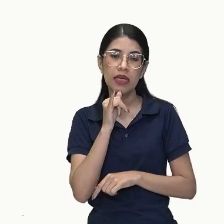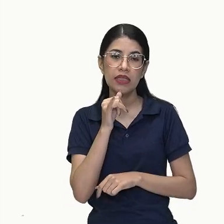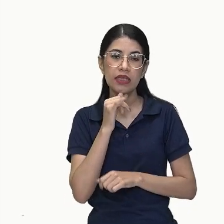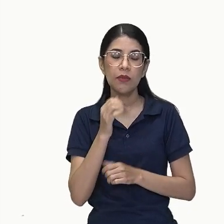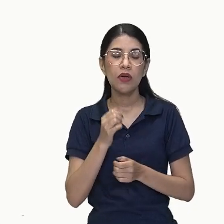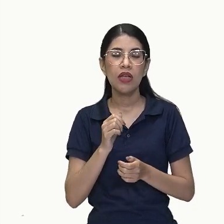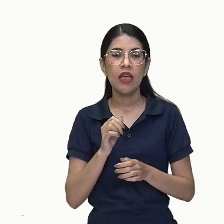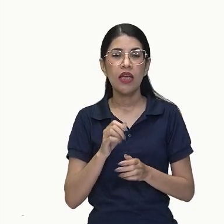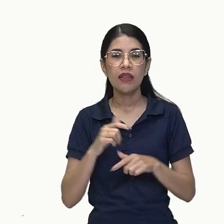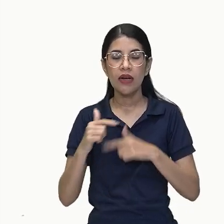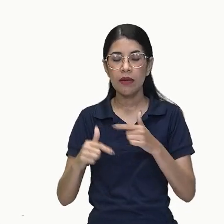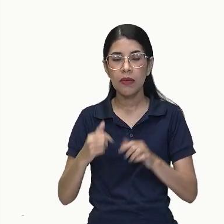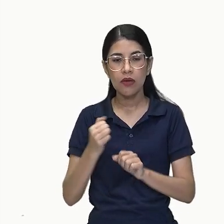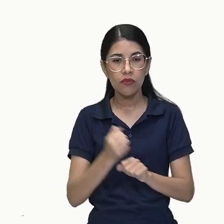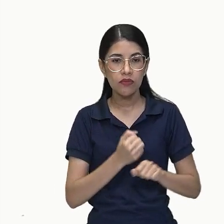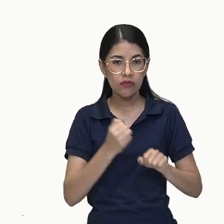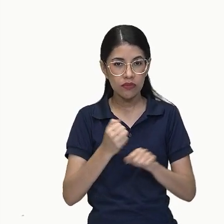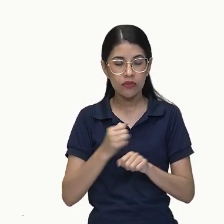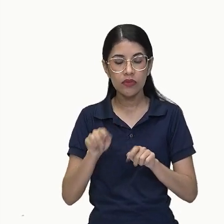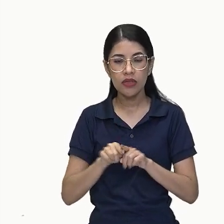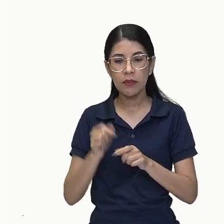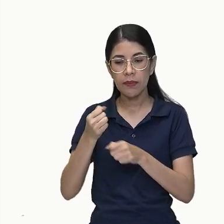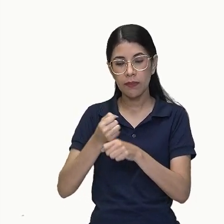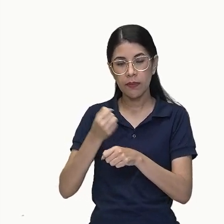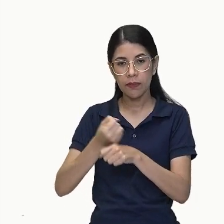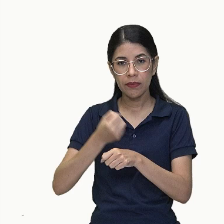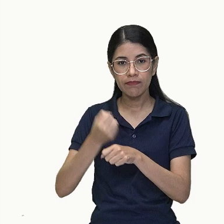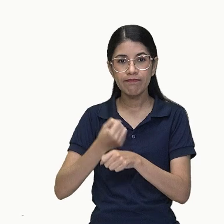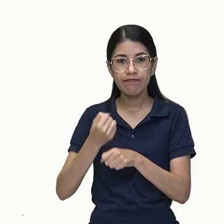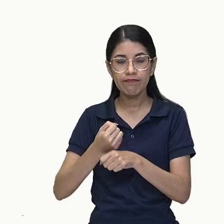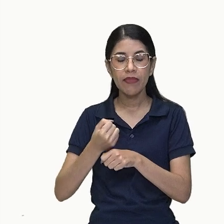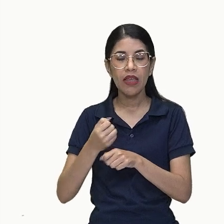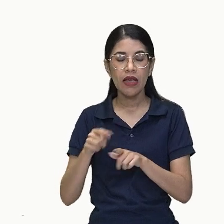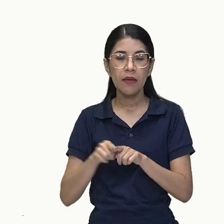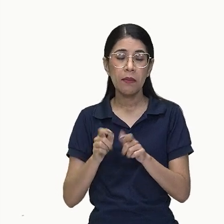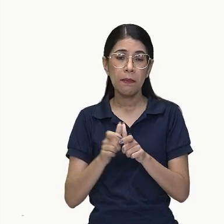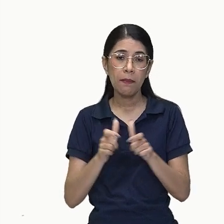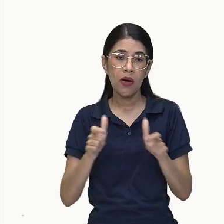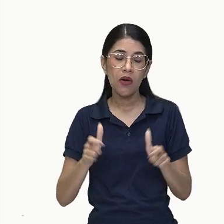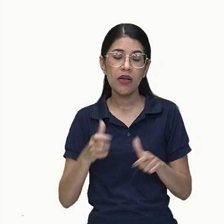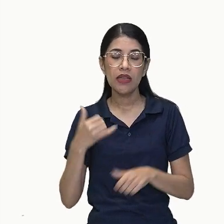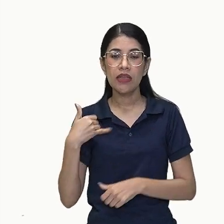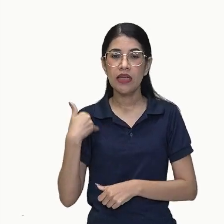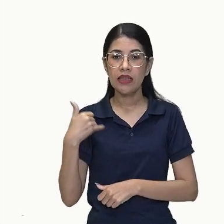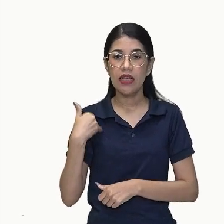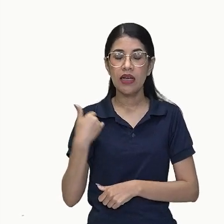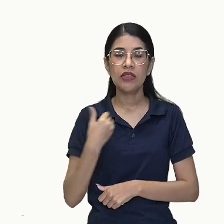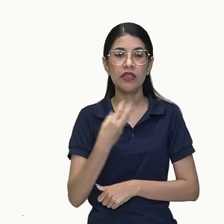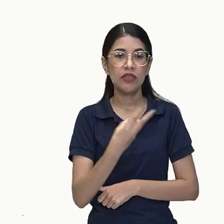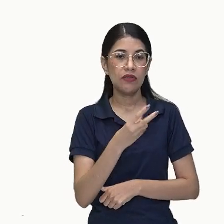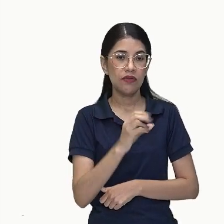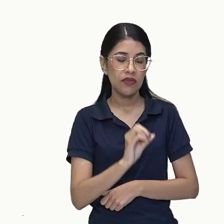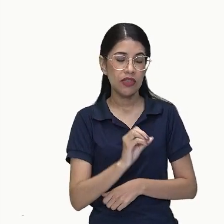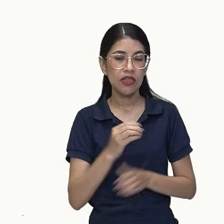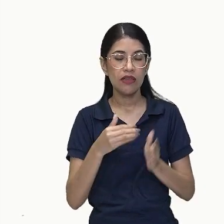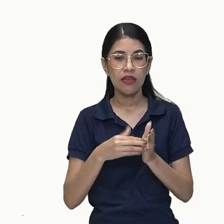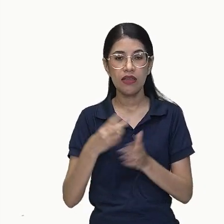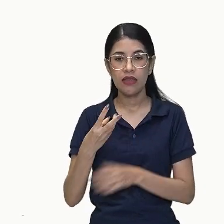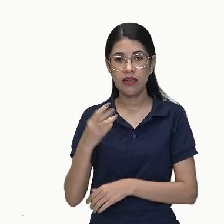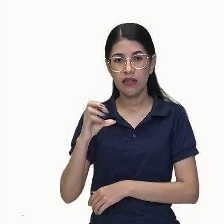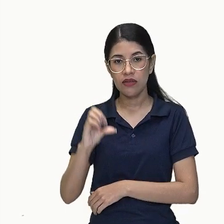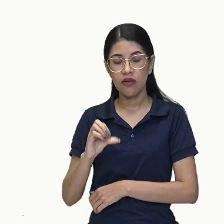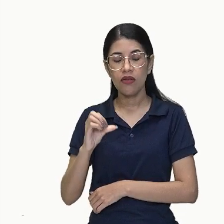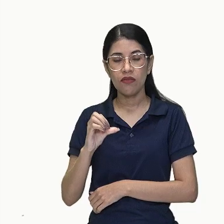faxineiro e pedreiro. A maioria pertence à faixa etária de 20 a 39 anos,